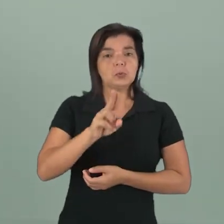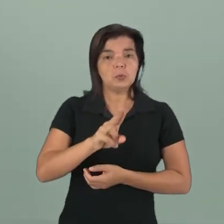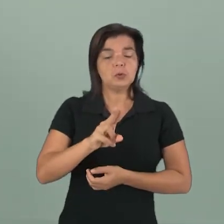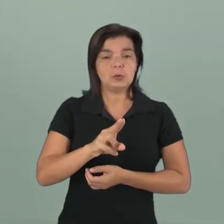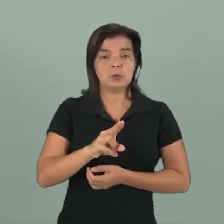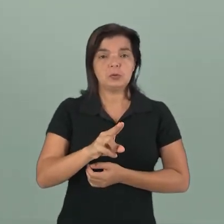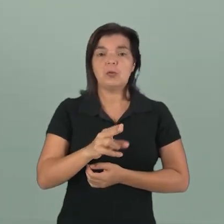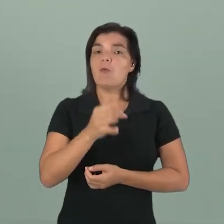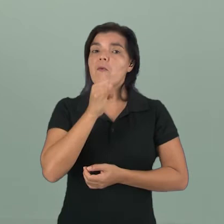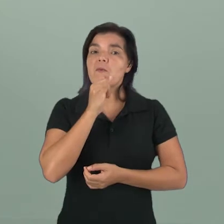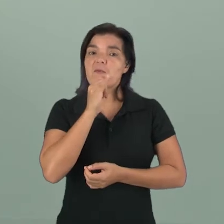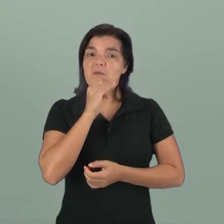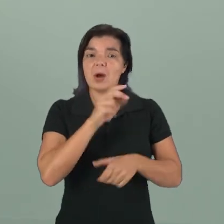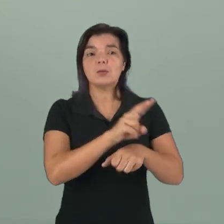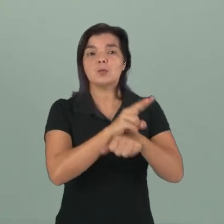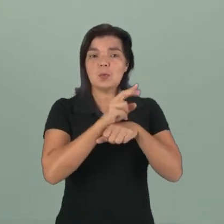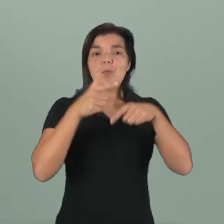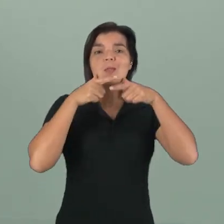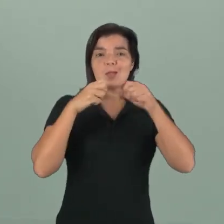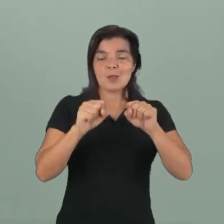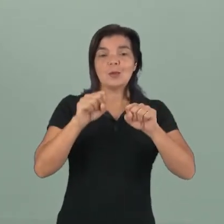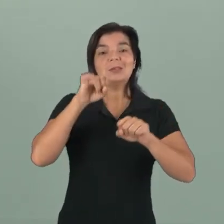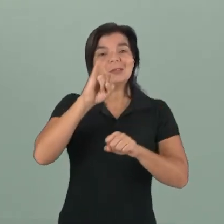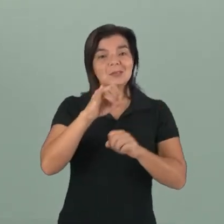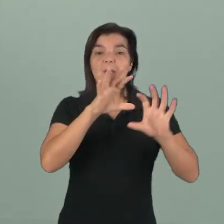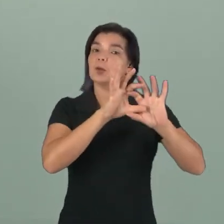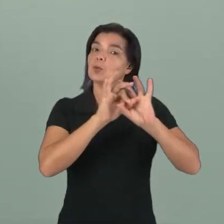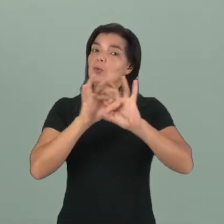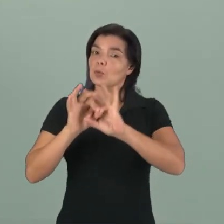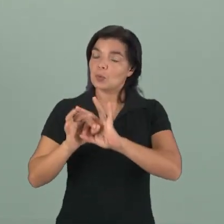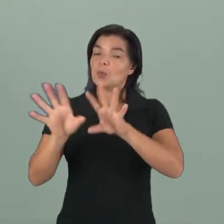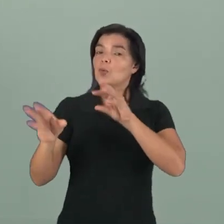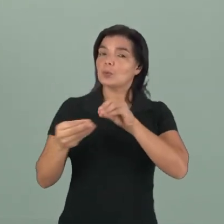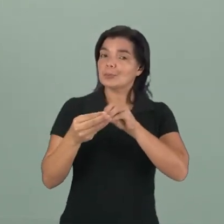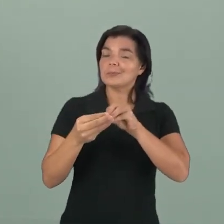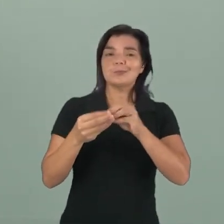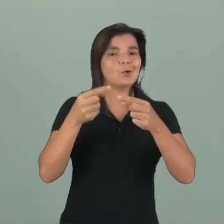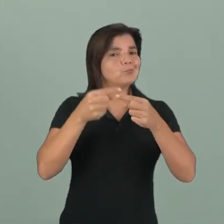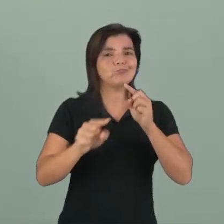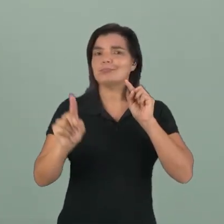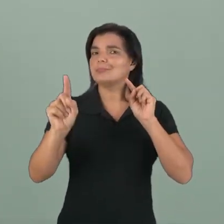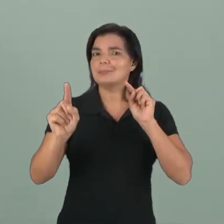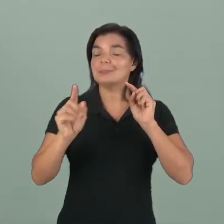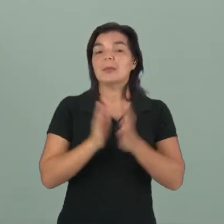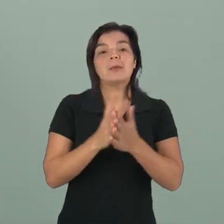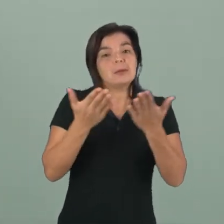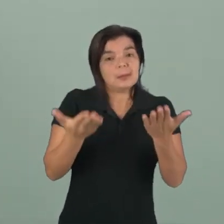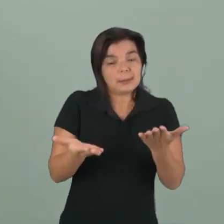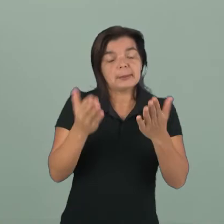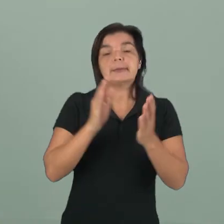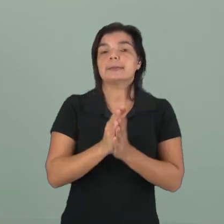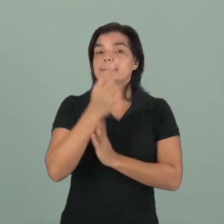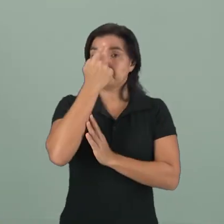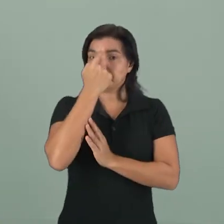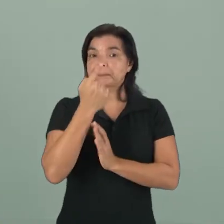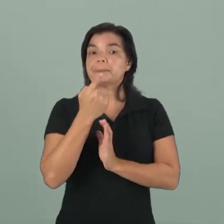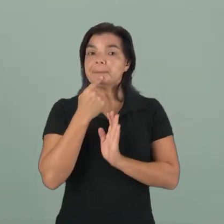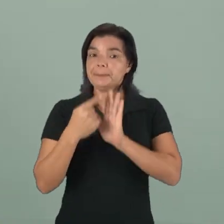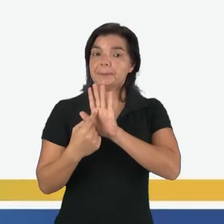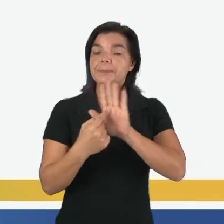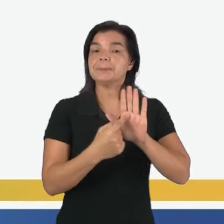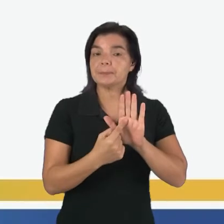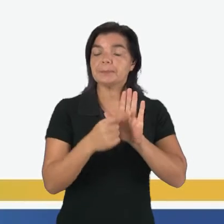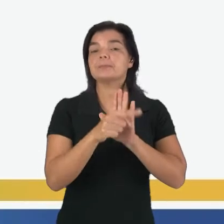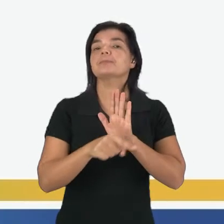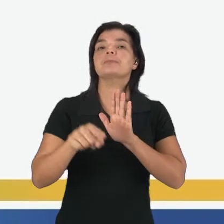de muitos exemplos de estrangeirismo se é naquele contexto em que você está inserido, ele não cabe. E aí, na imagem que vocês observam